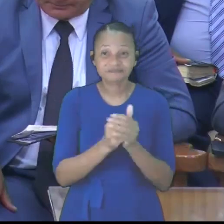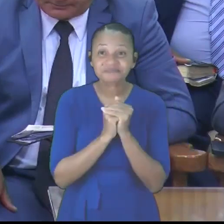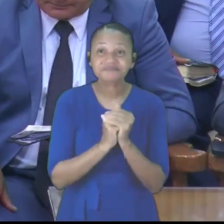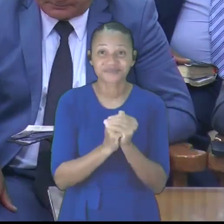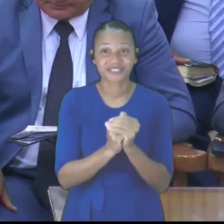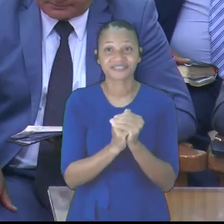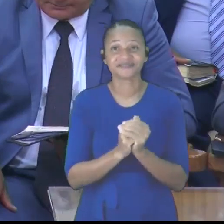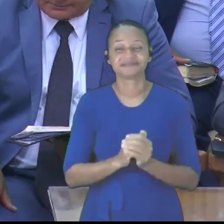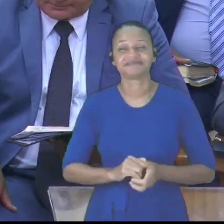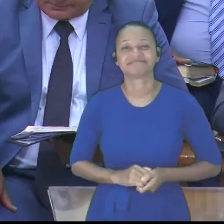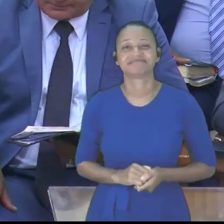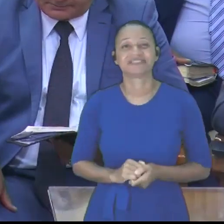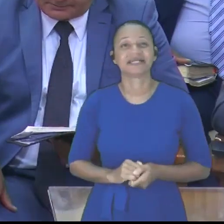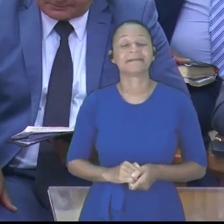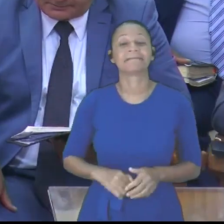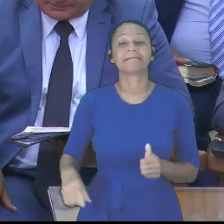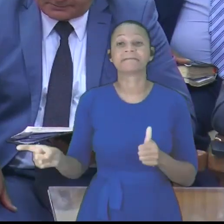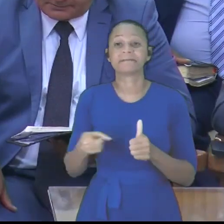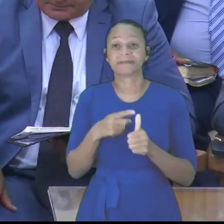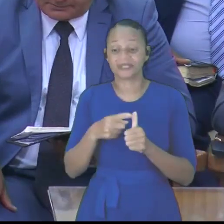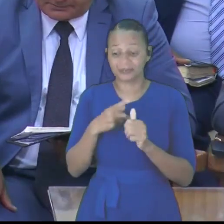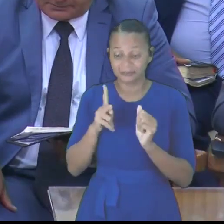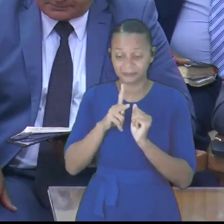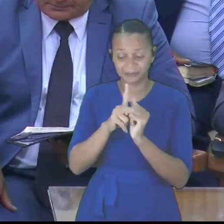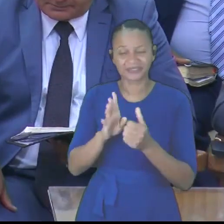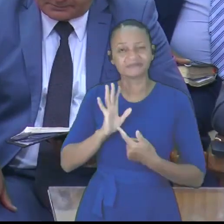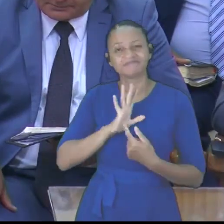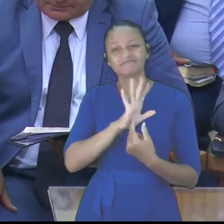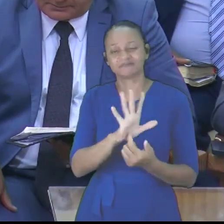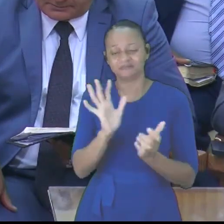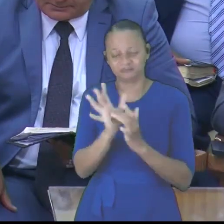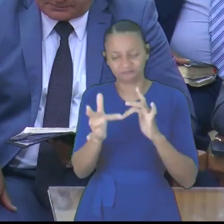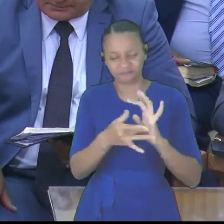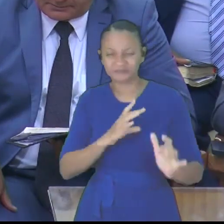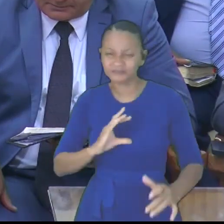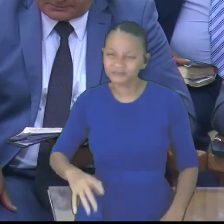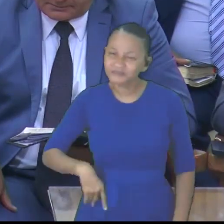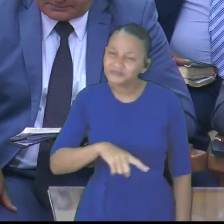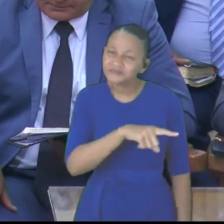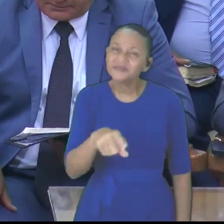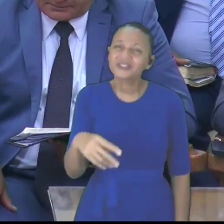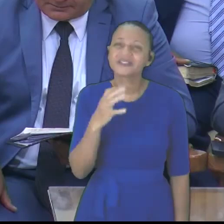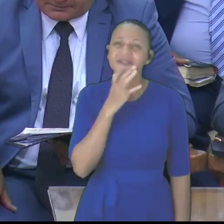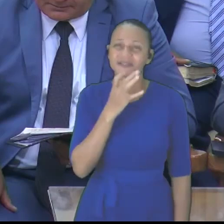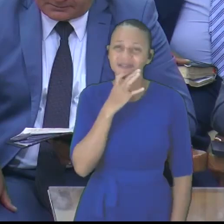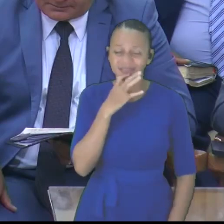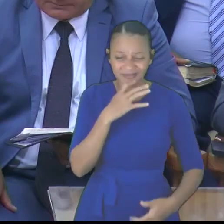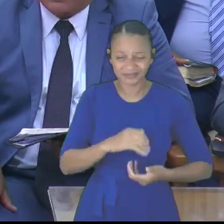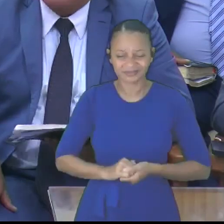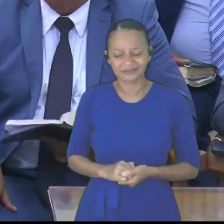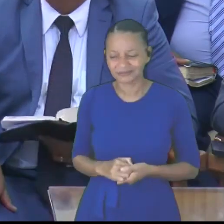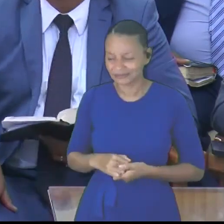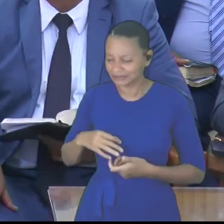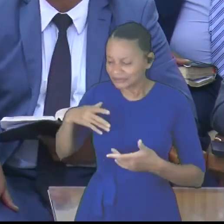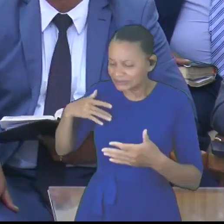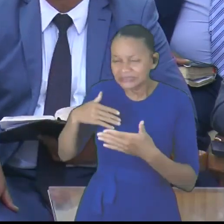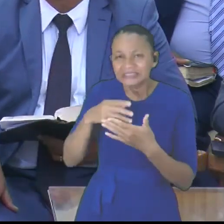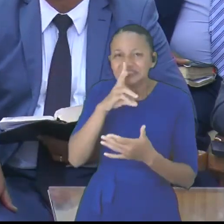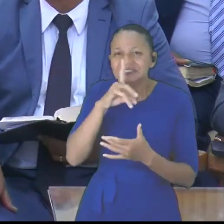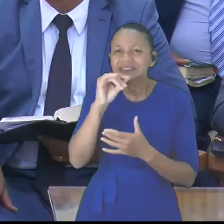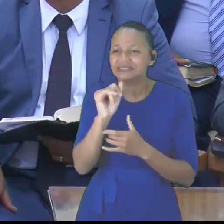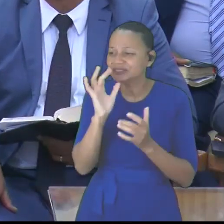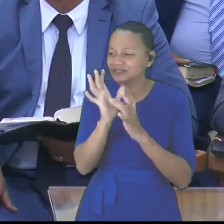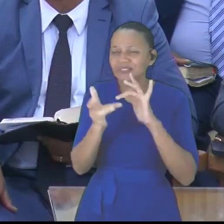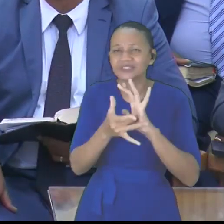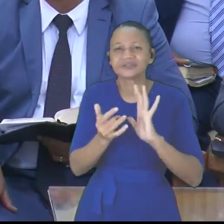Amém? Primeiro Pedro apresenta o Cristo que eles conheciam. Fazia poucos dias que Jesus tinha ido embora.